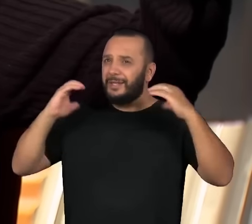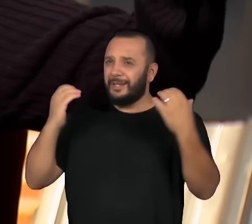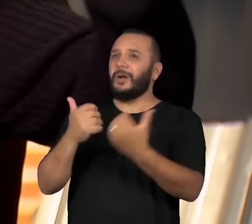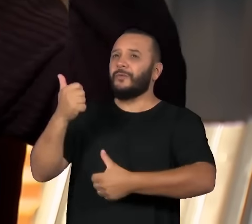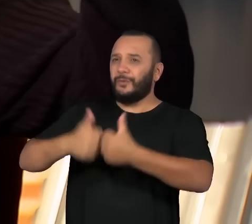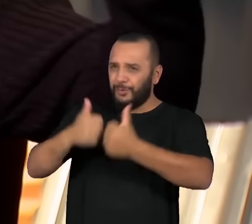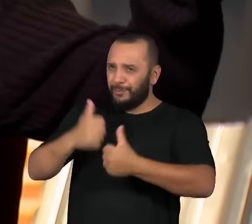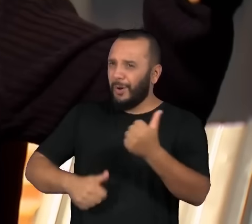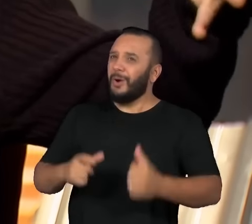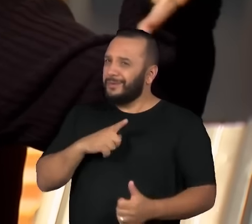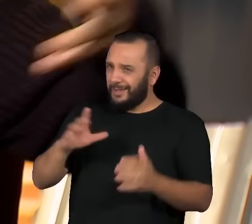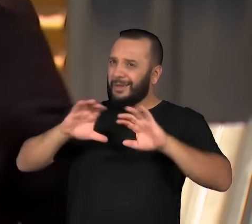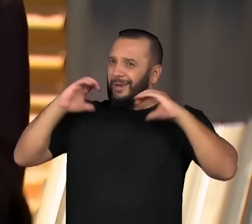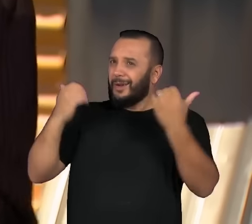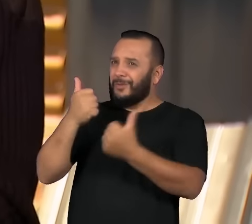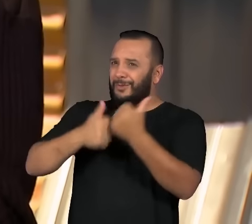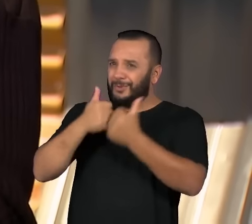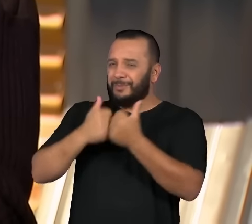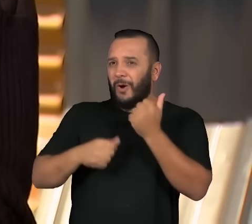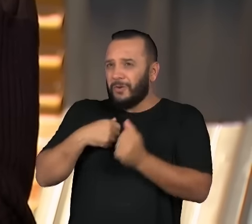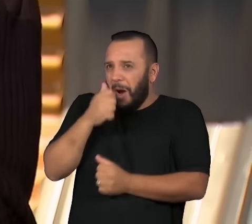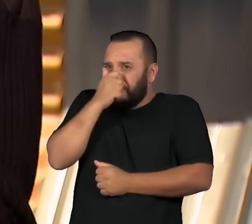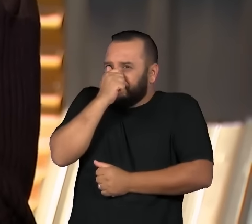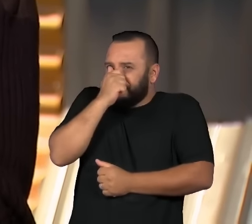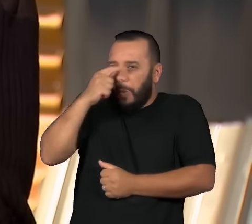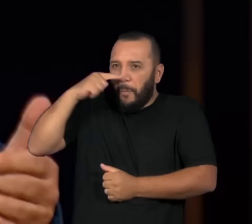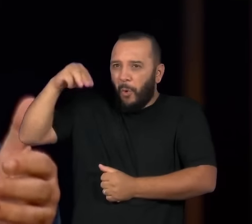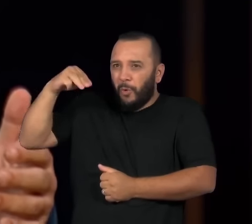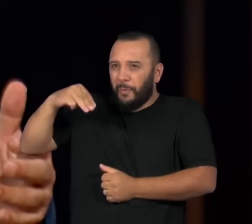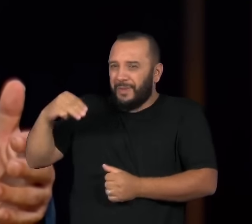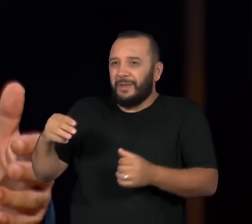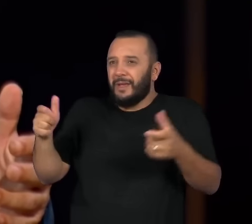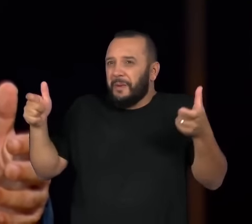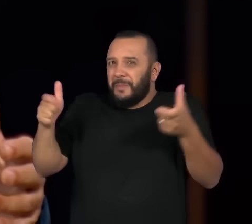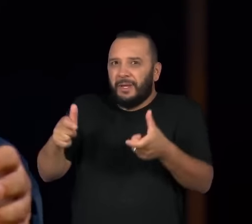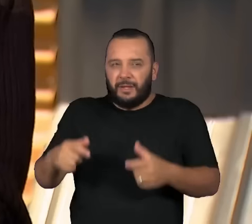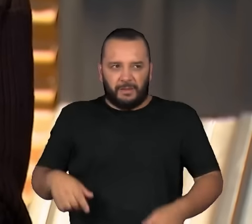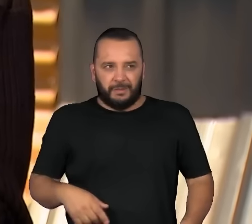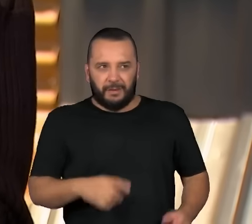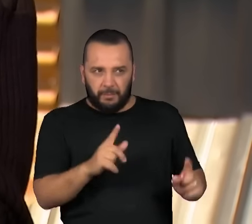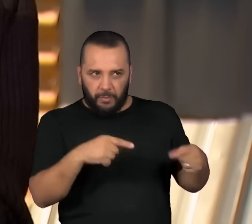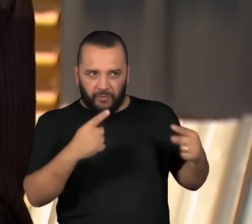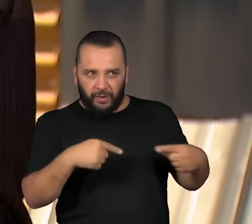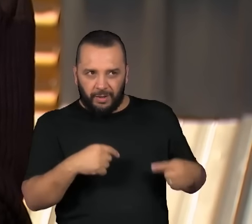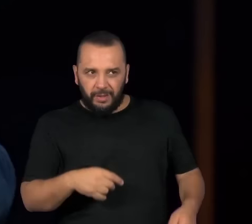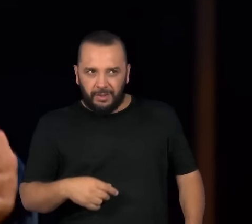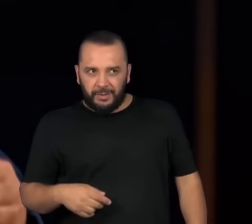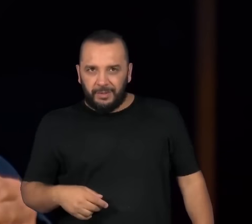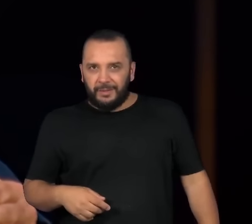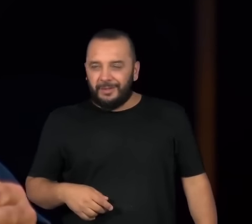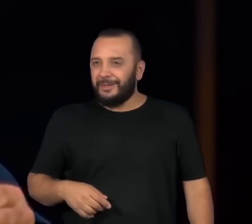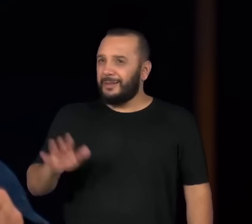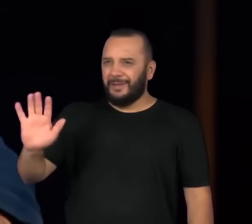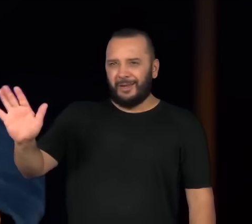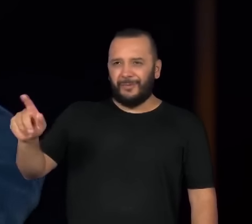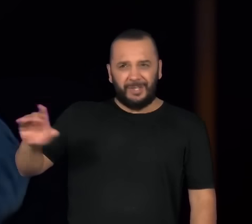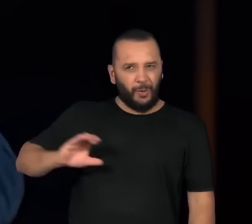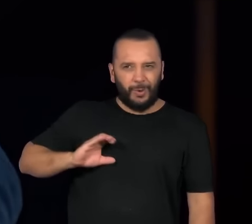essa torcida. Aliás, tá ficando pequeno o Morumbi pro São Paulo. Mas isso é uma indireta que você tá Não, dando? não. Eu acho Eu sei melhor... que você não é